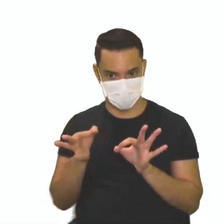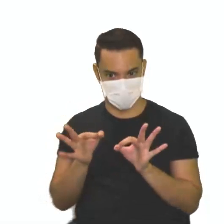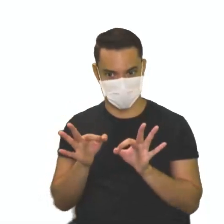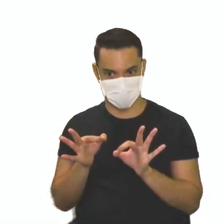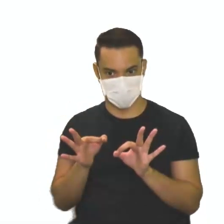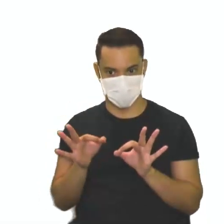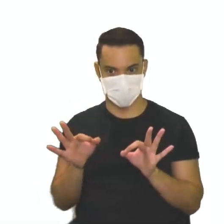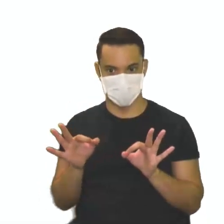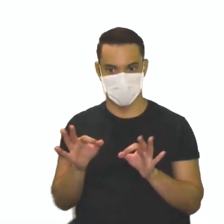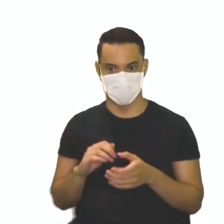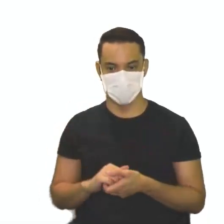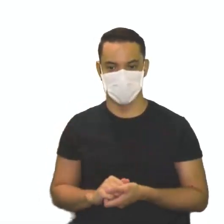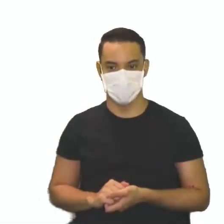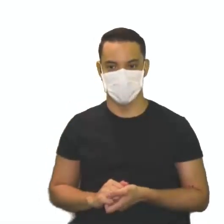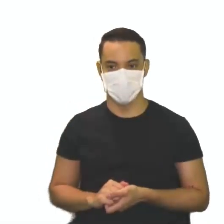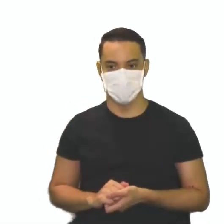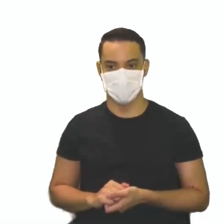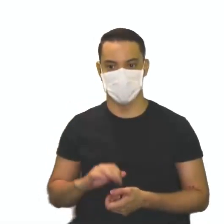Pronto. Opa, aqui um 9.